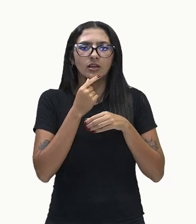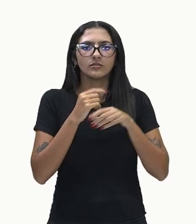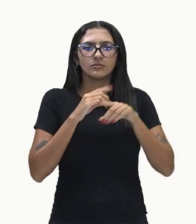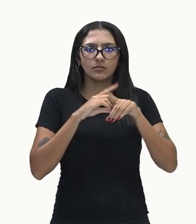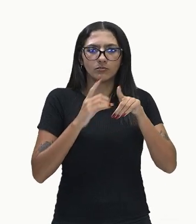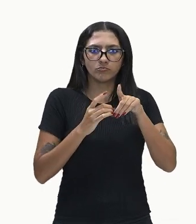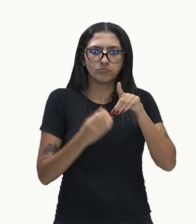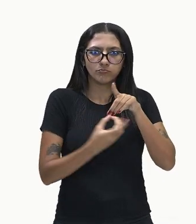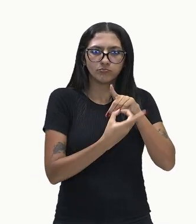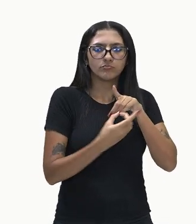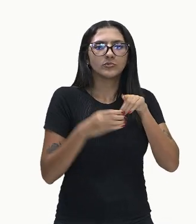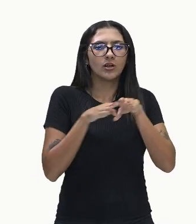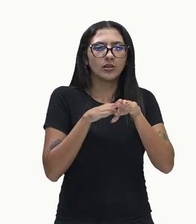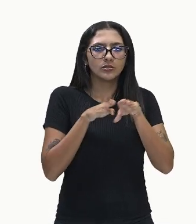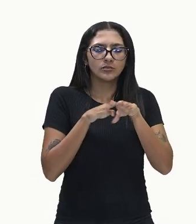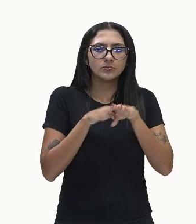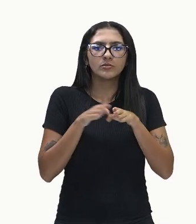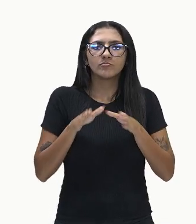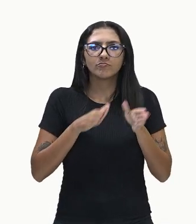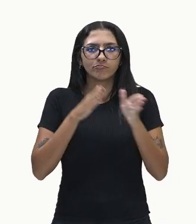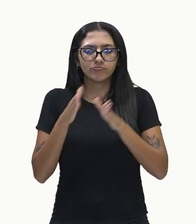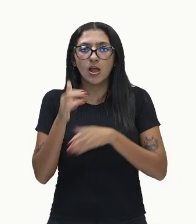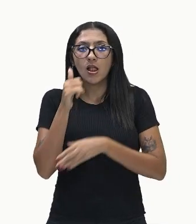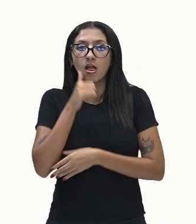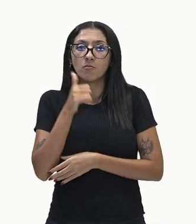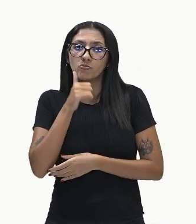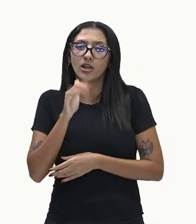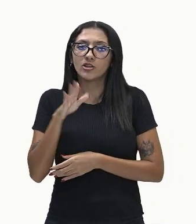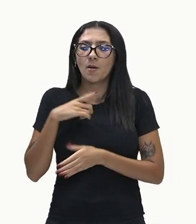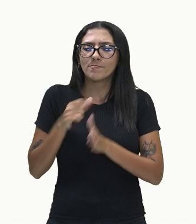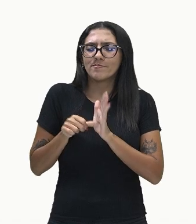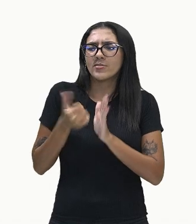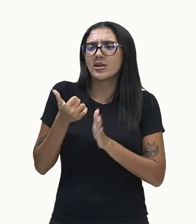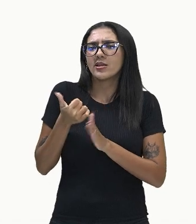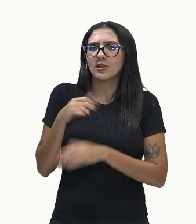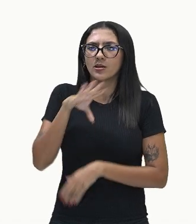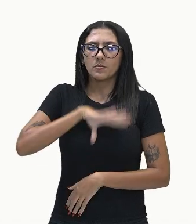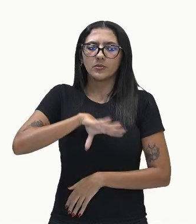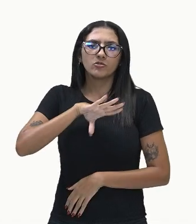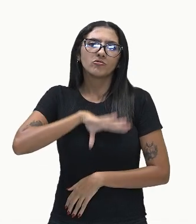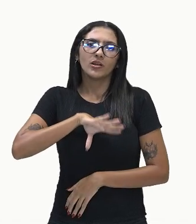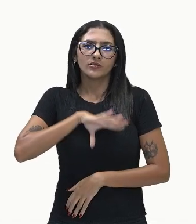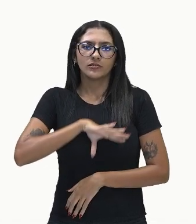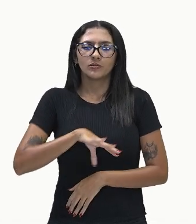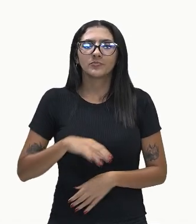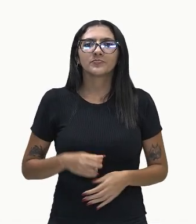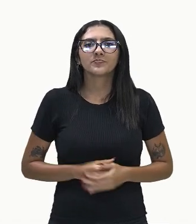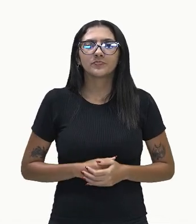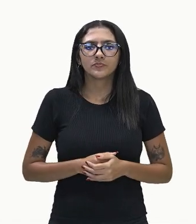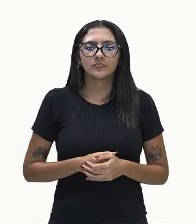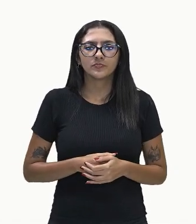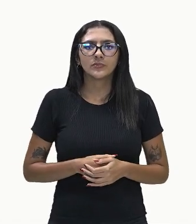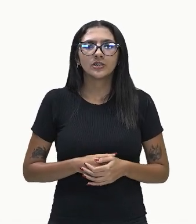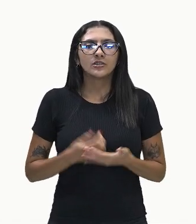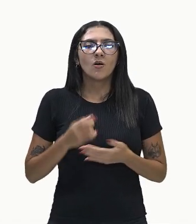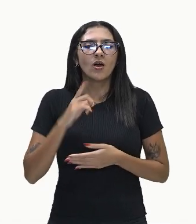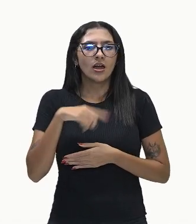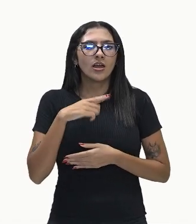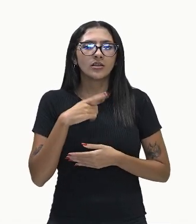nas meninas a primeira menstruação. Então, essa é as características